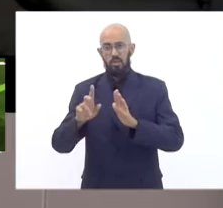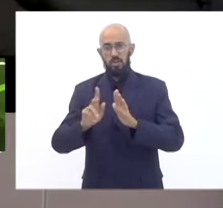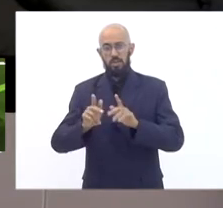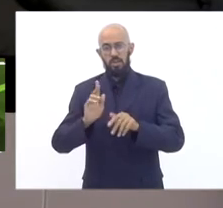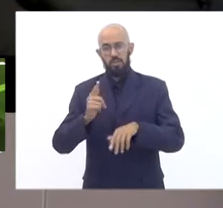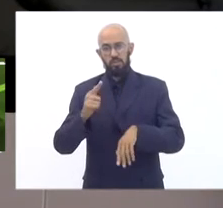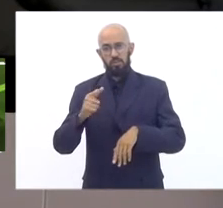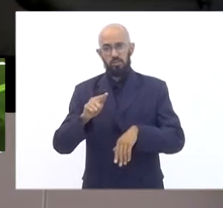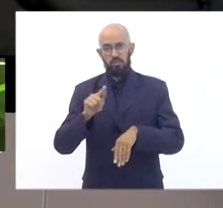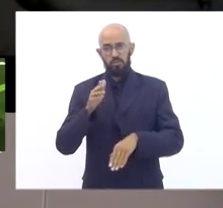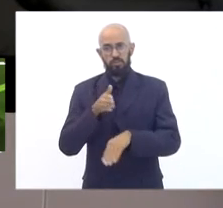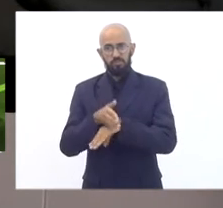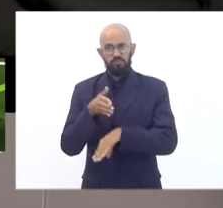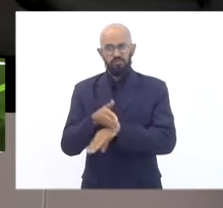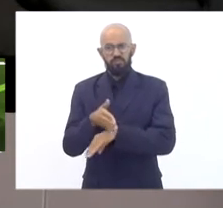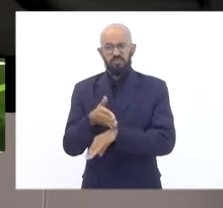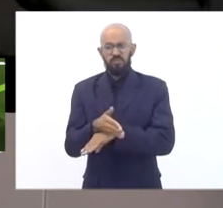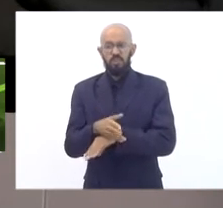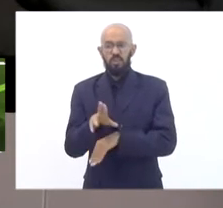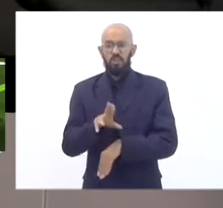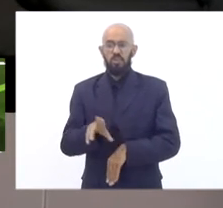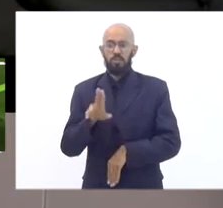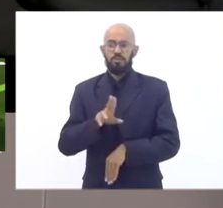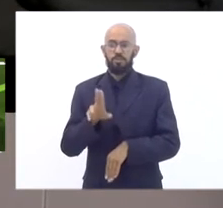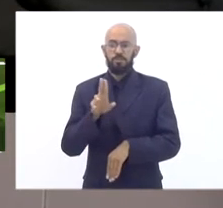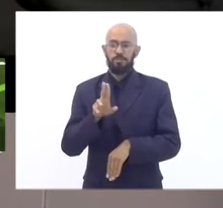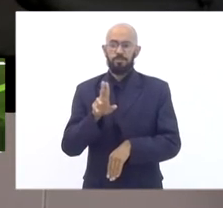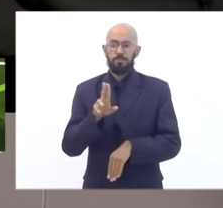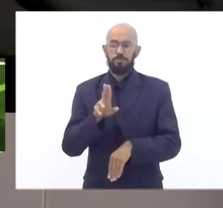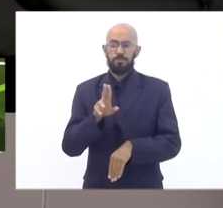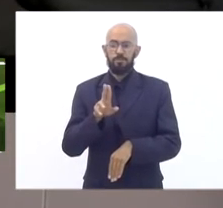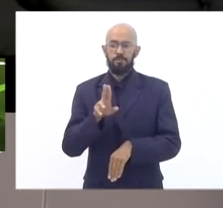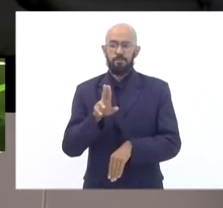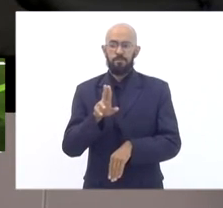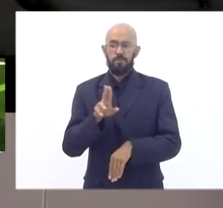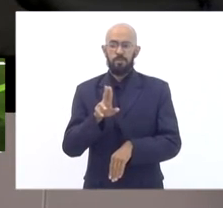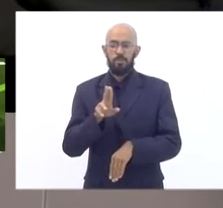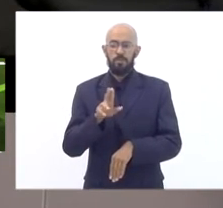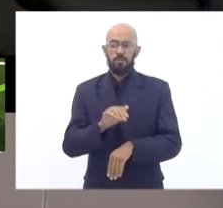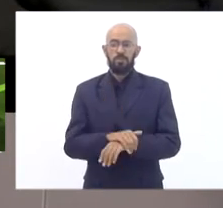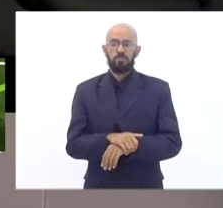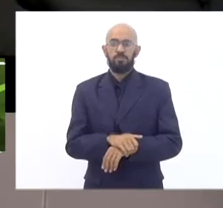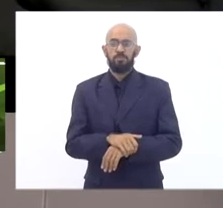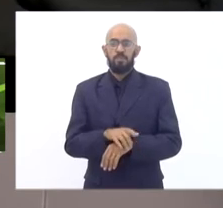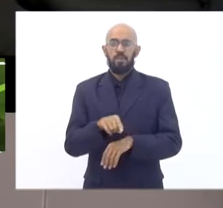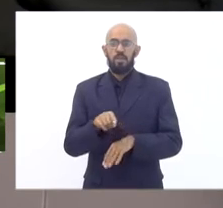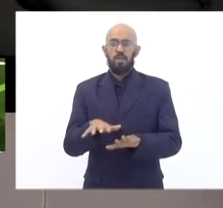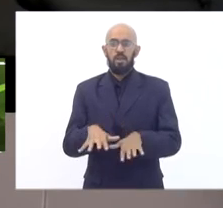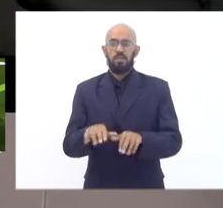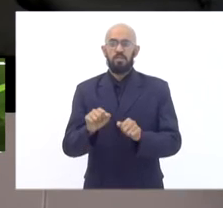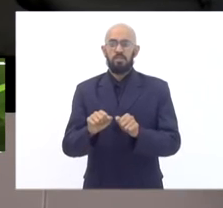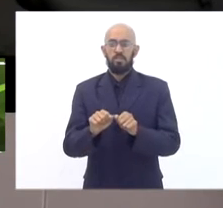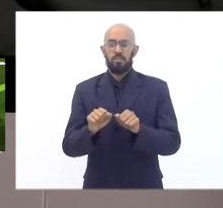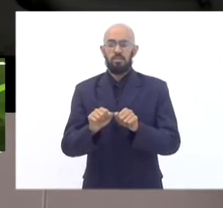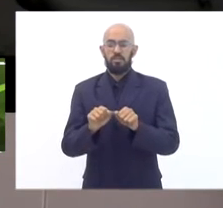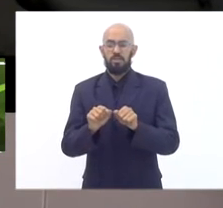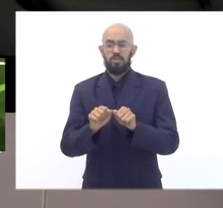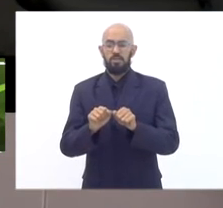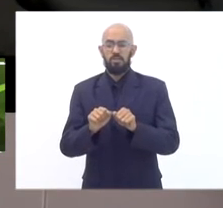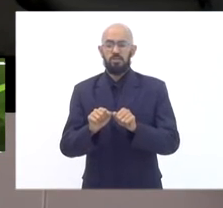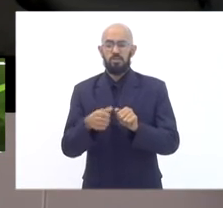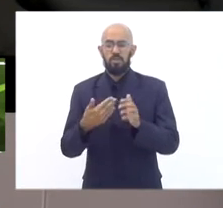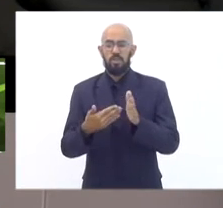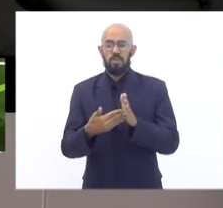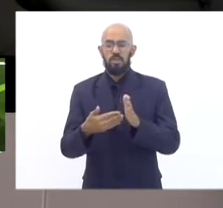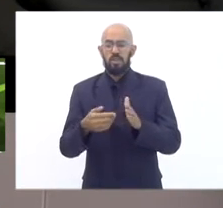dos usuários nos serviços de transporte ferroviário de passageiros. É exatamente isso que estamos fazendo nesse momento. E, enquanto não